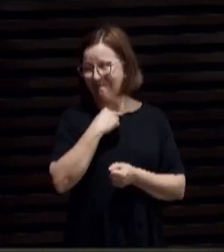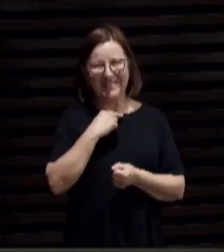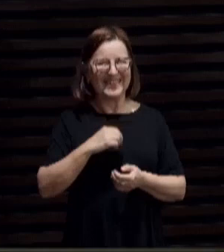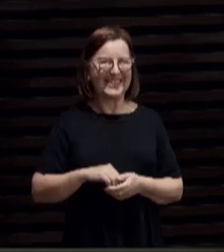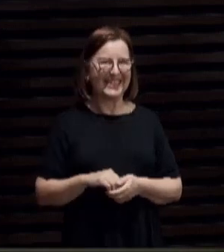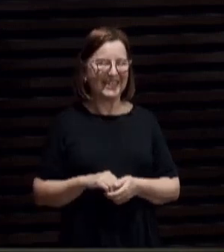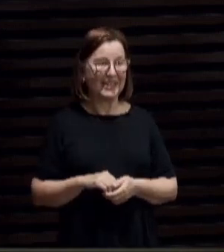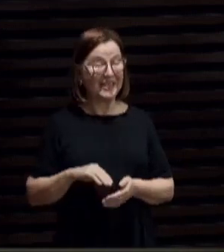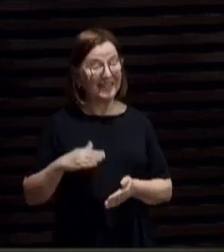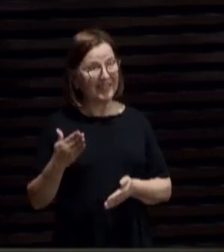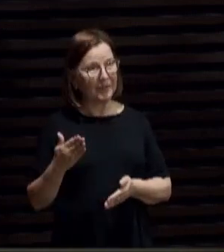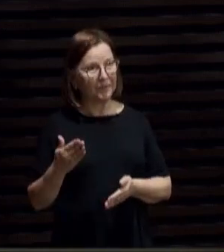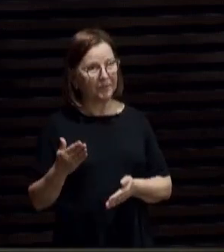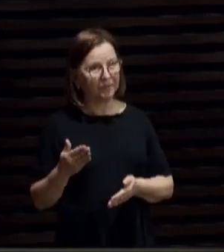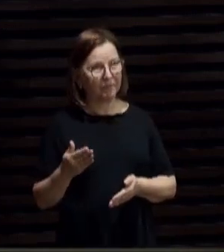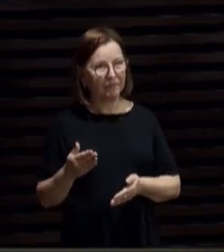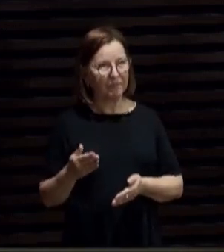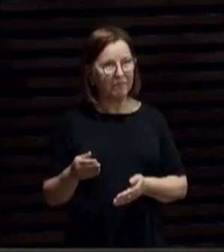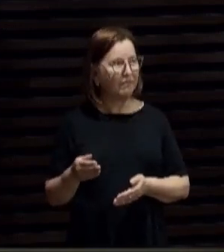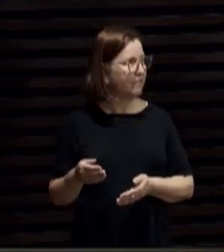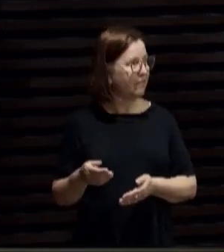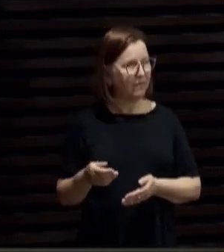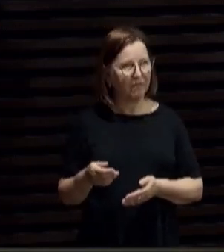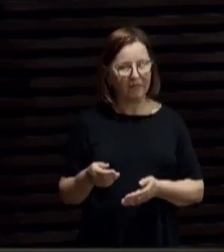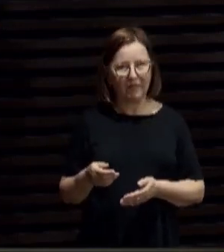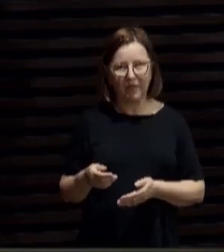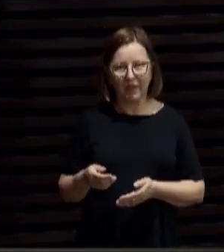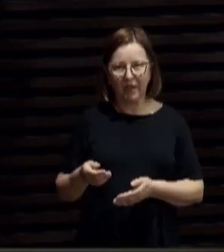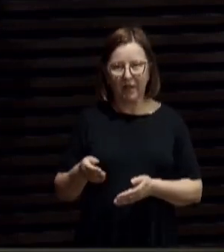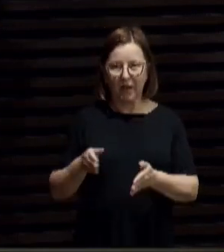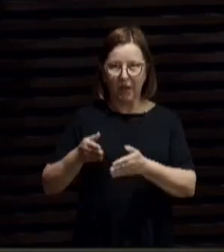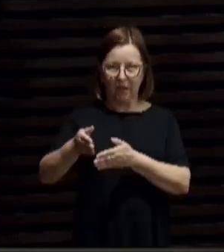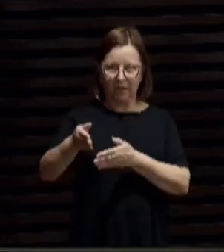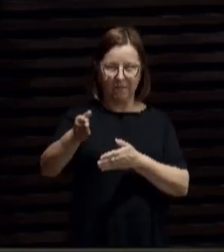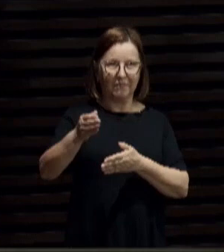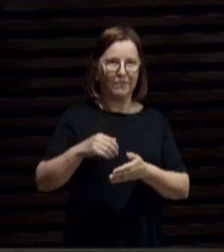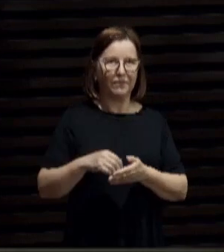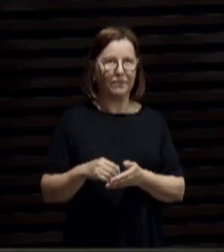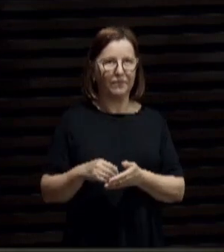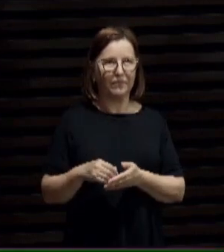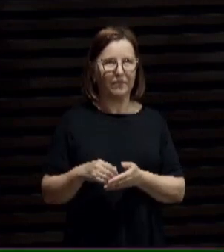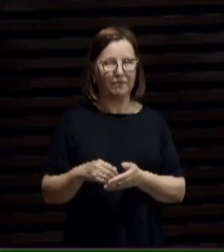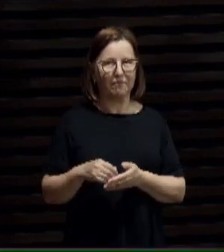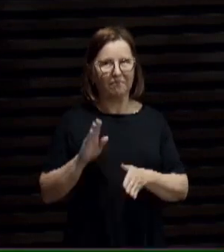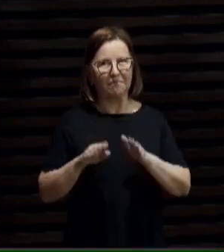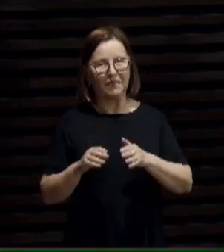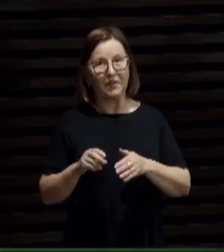E ele então pegou o peixe e começou a lidar com o peixe. Uns 5